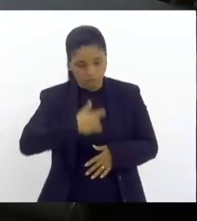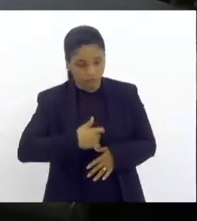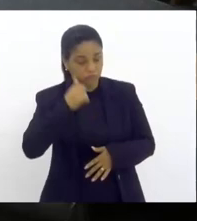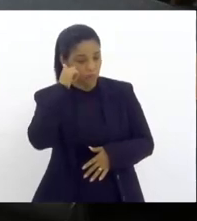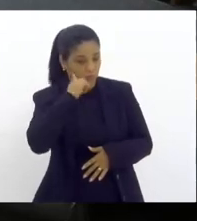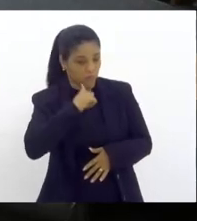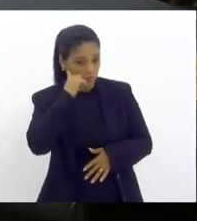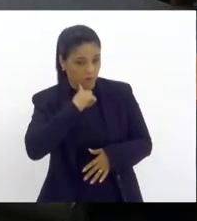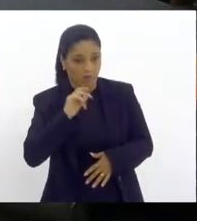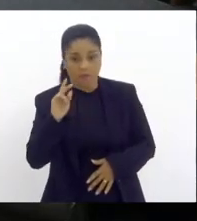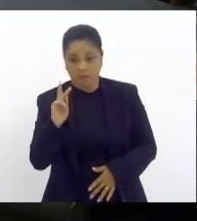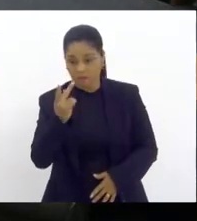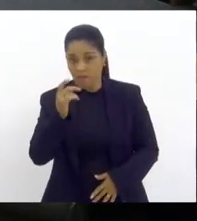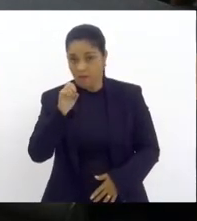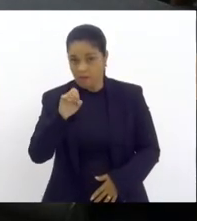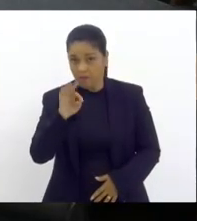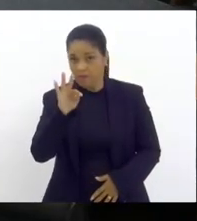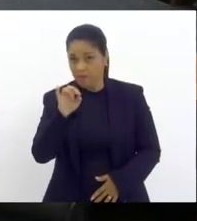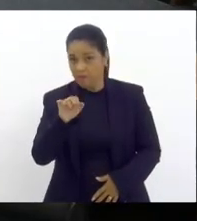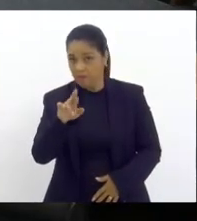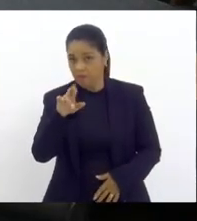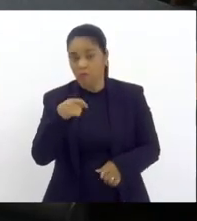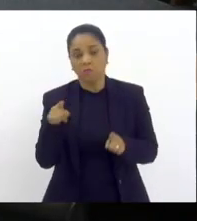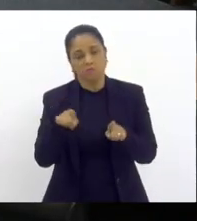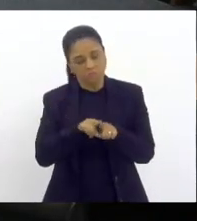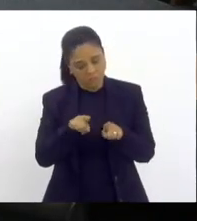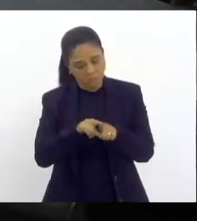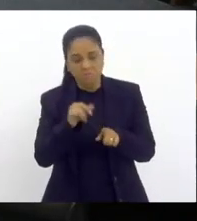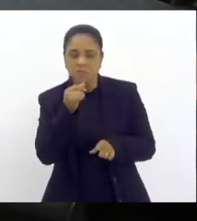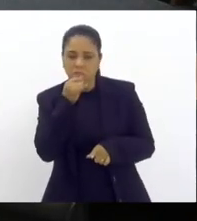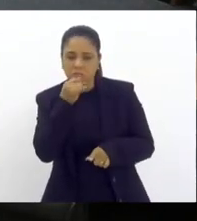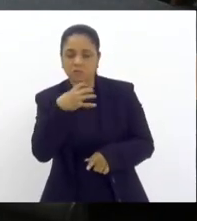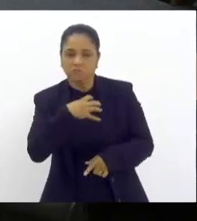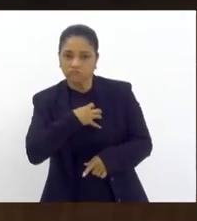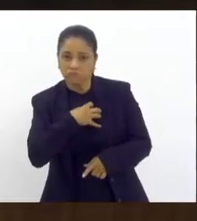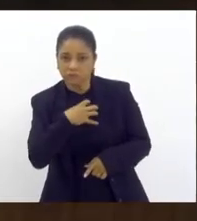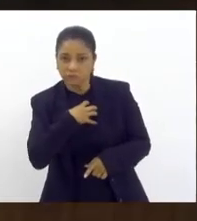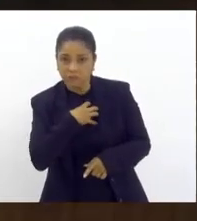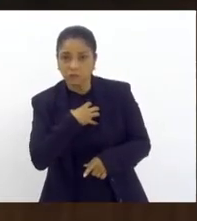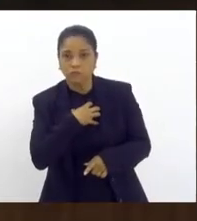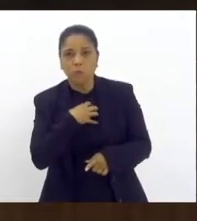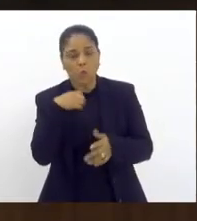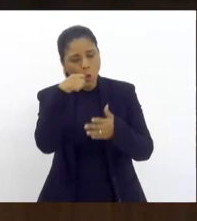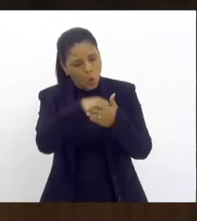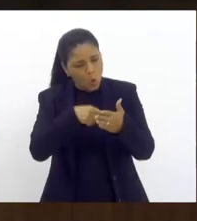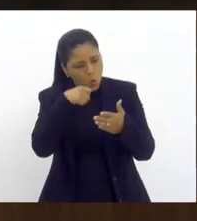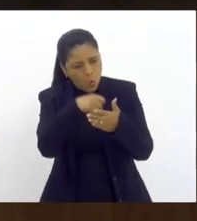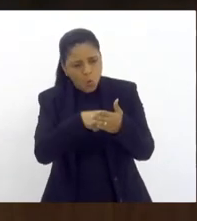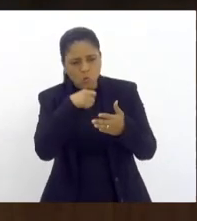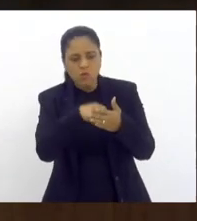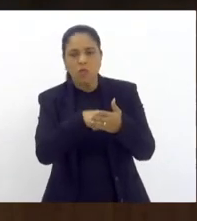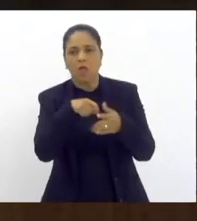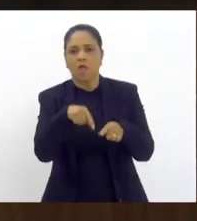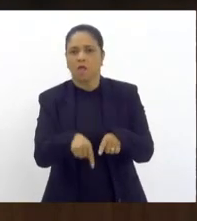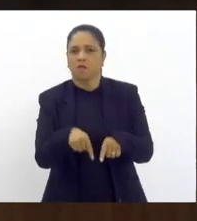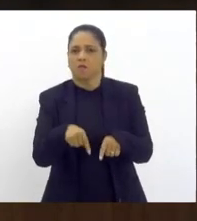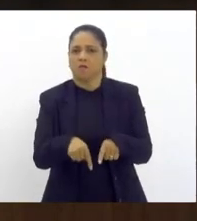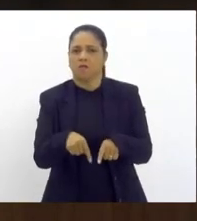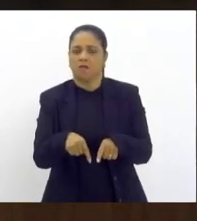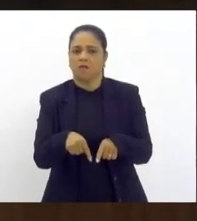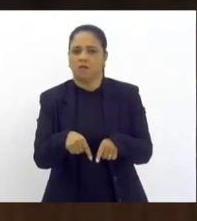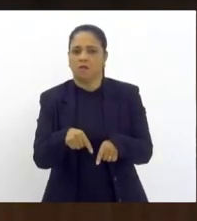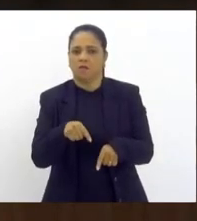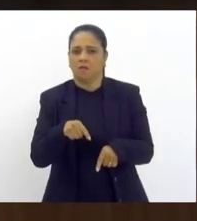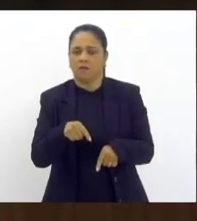mulher hétero, me sinto triste em estar perdendo espaço, um espaço que lutei tanto para ter, para,